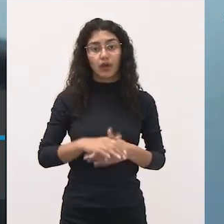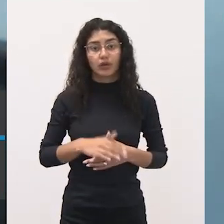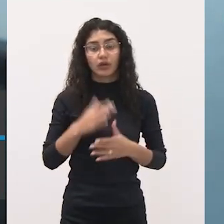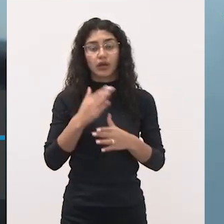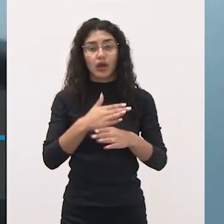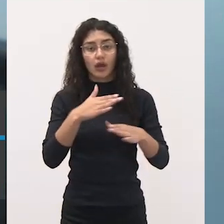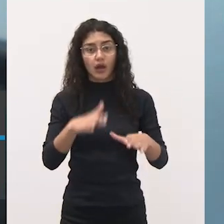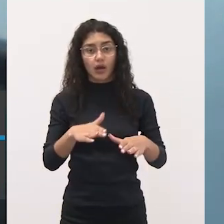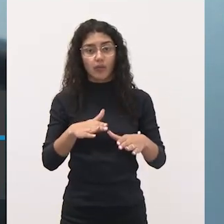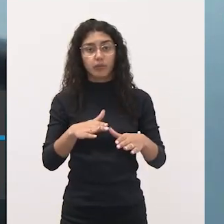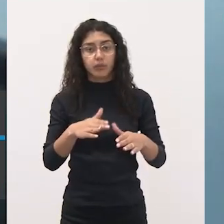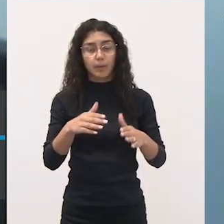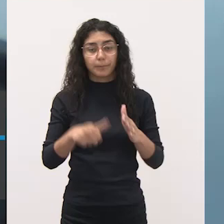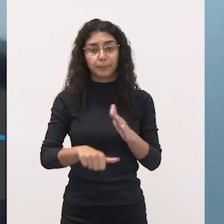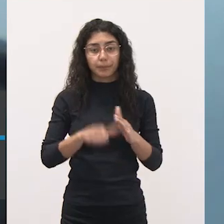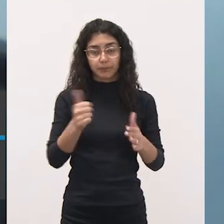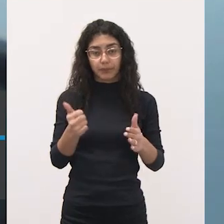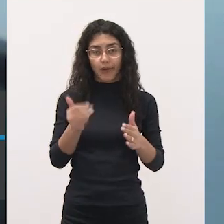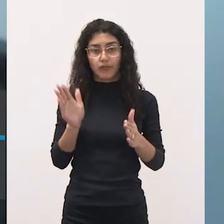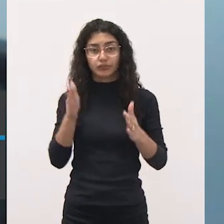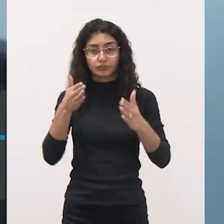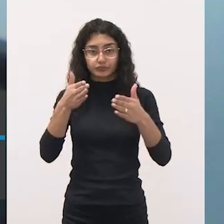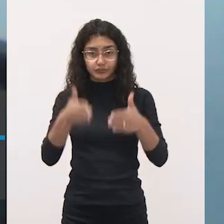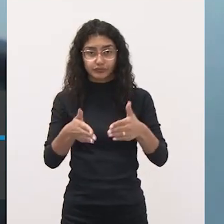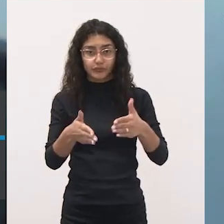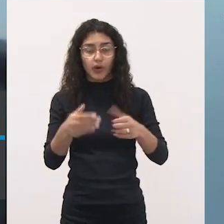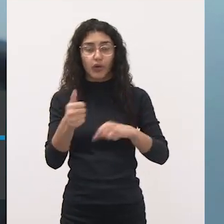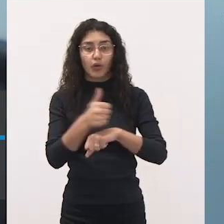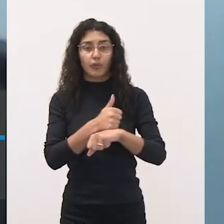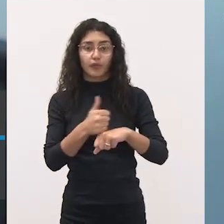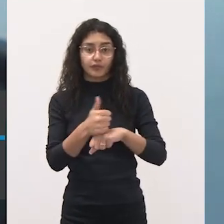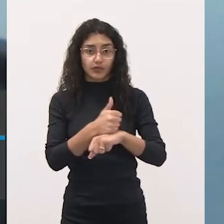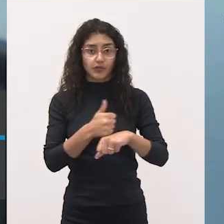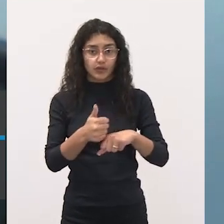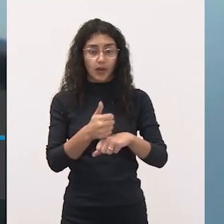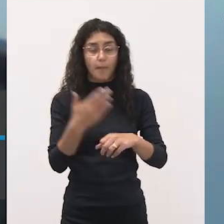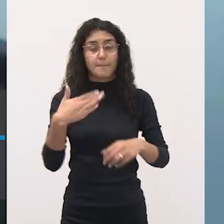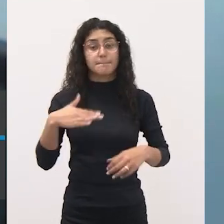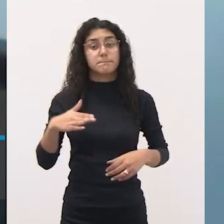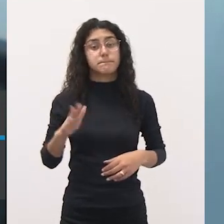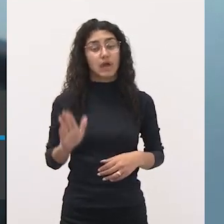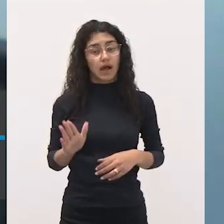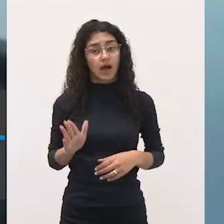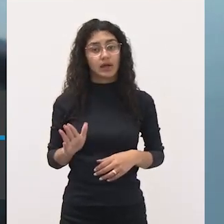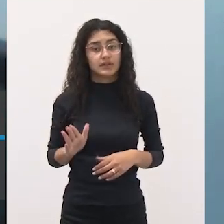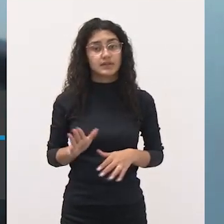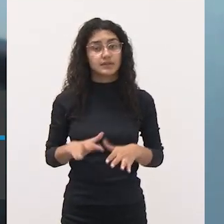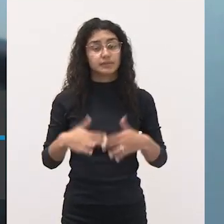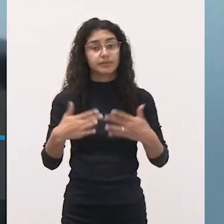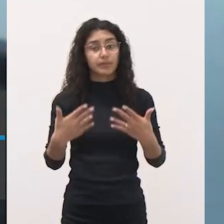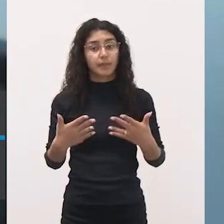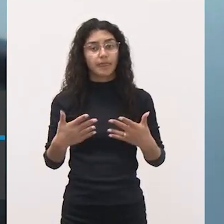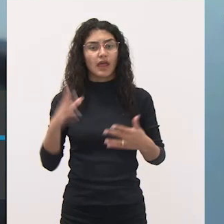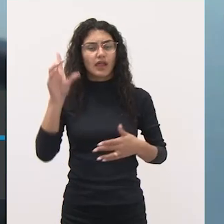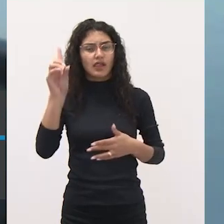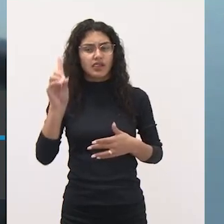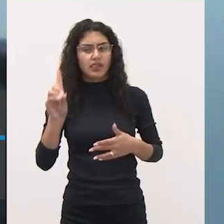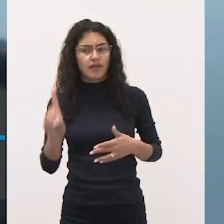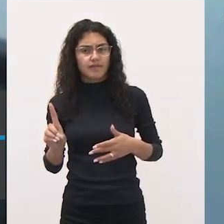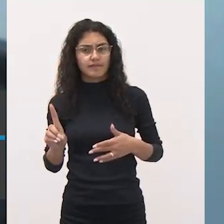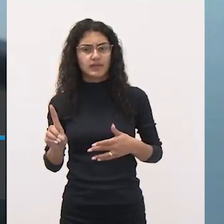dentro desse olhar profissional, mas sem dúvida a questão da